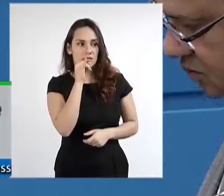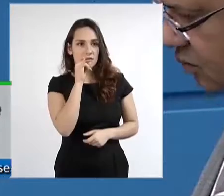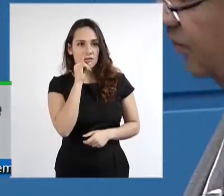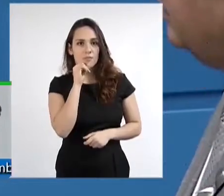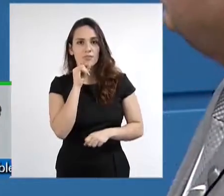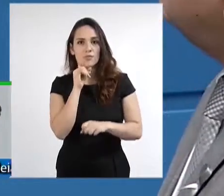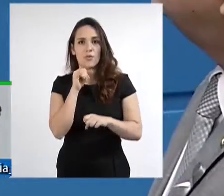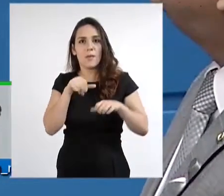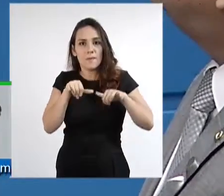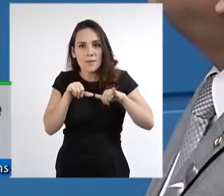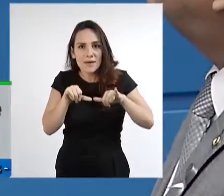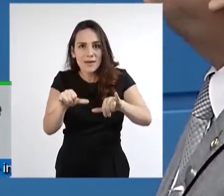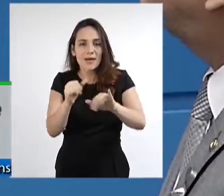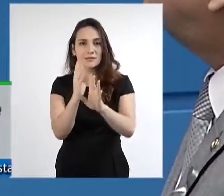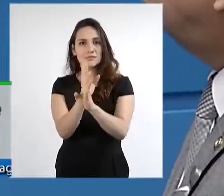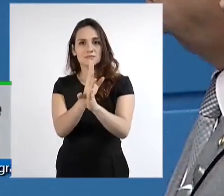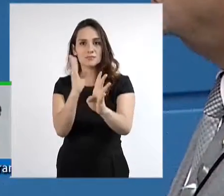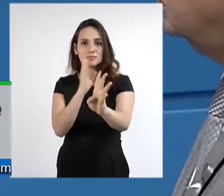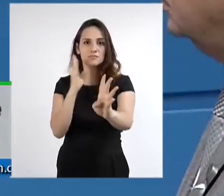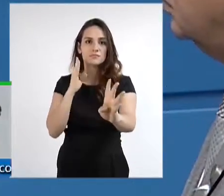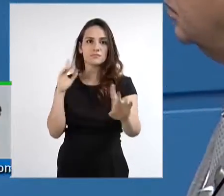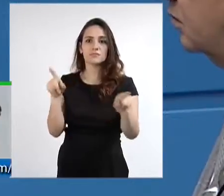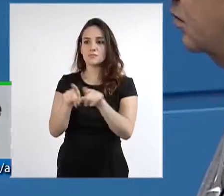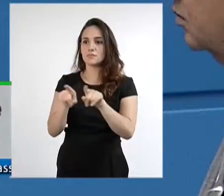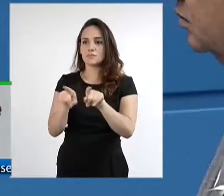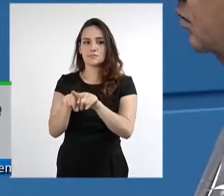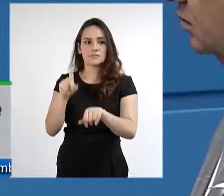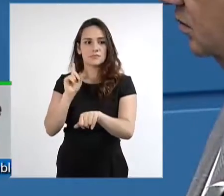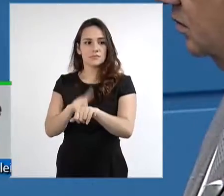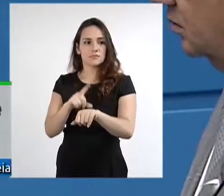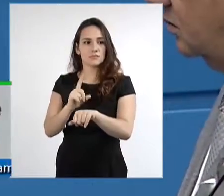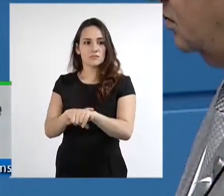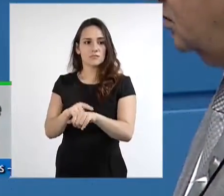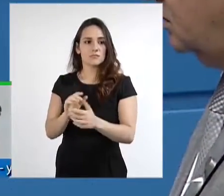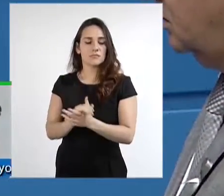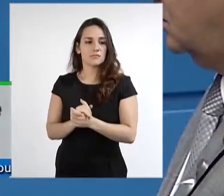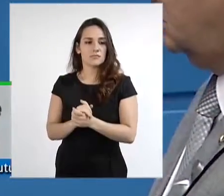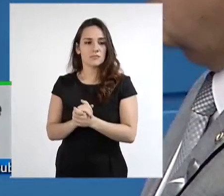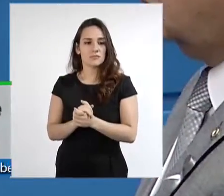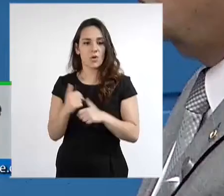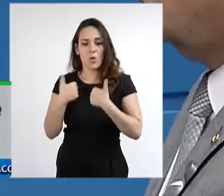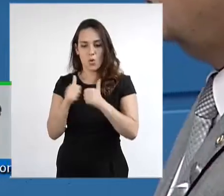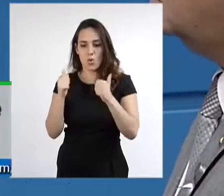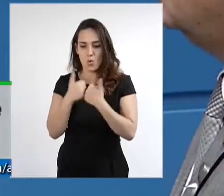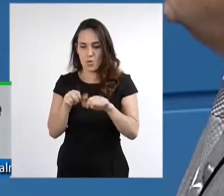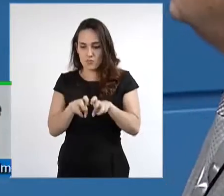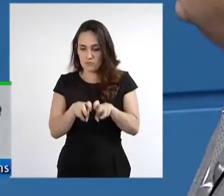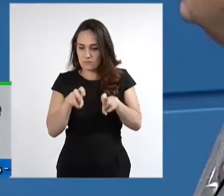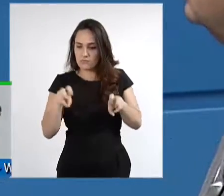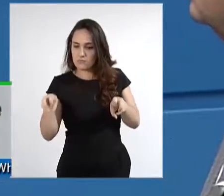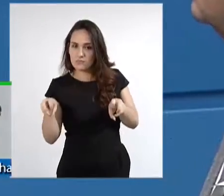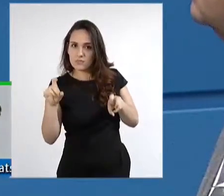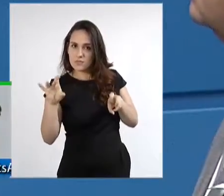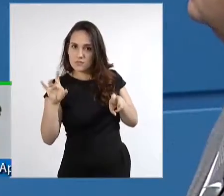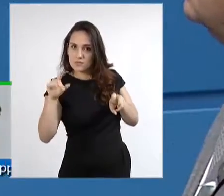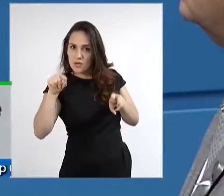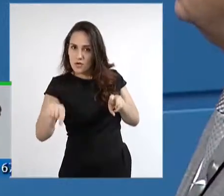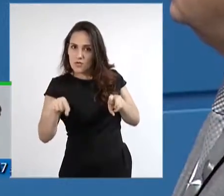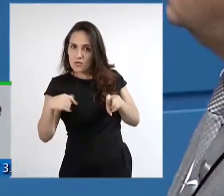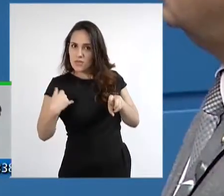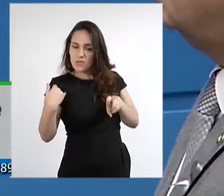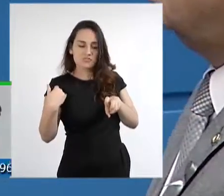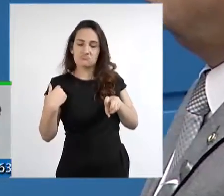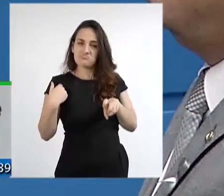na fila, na hora de deixar um local, né, o assento no ônibus, enfim. A gente